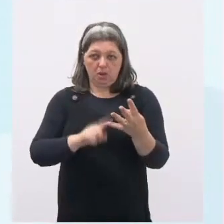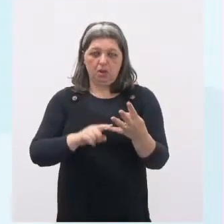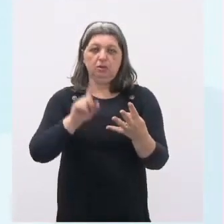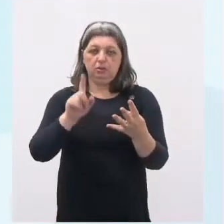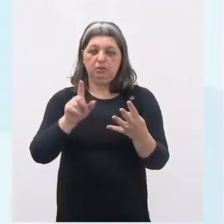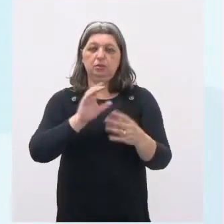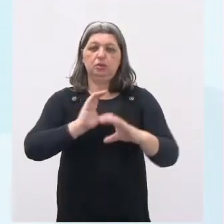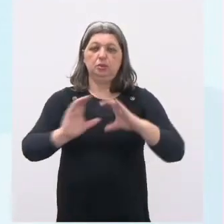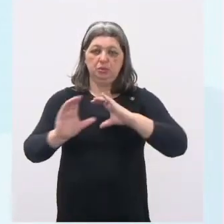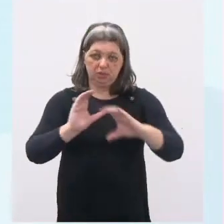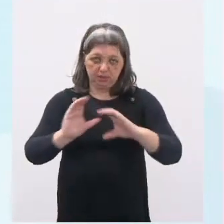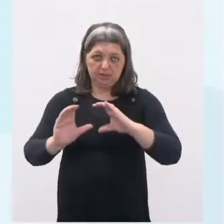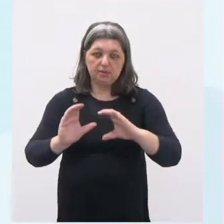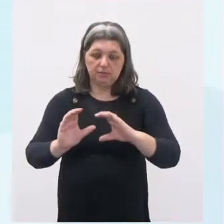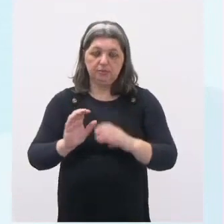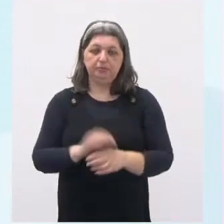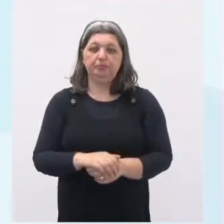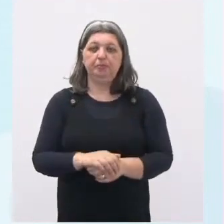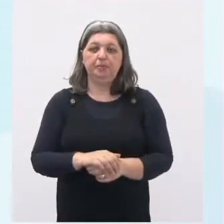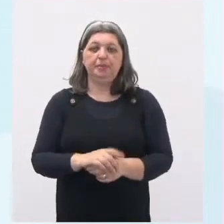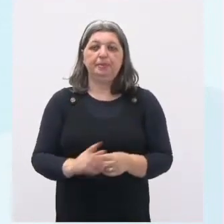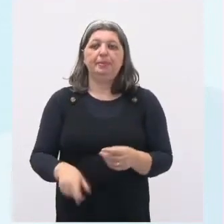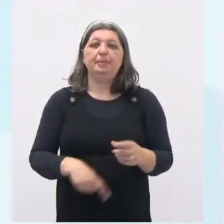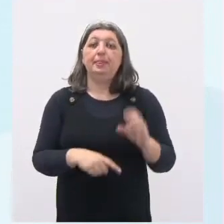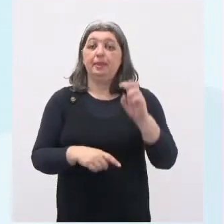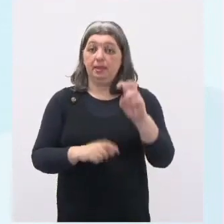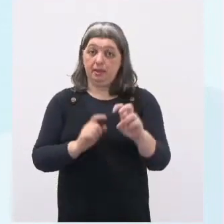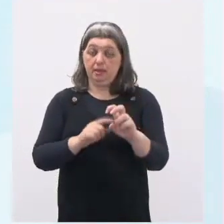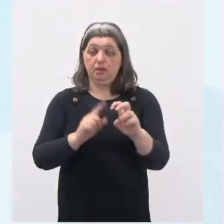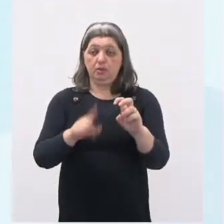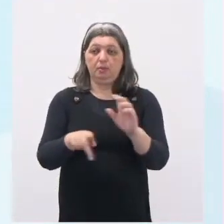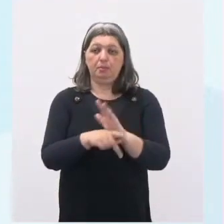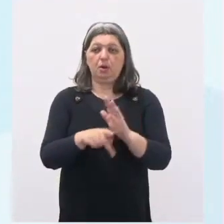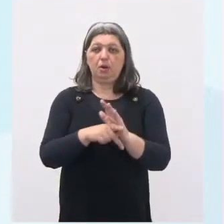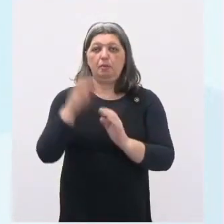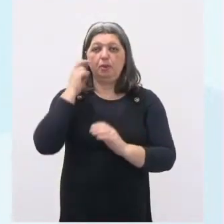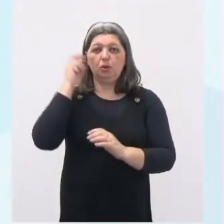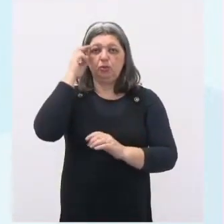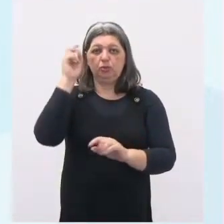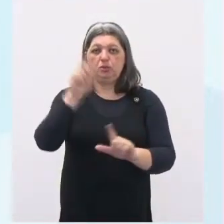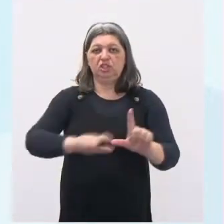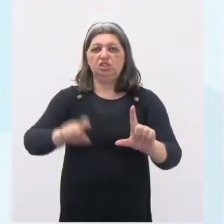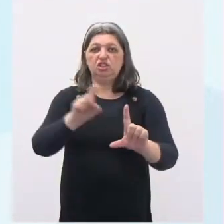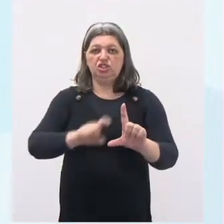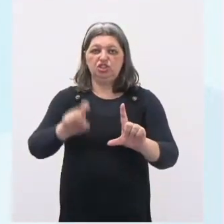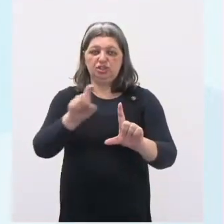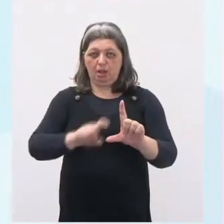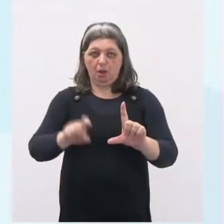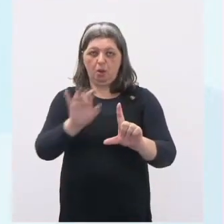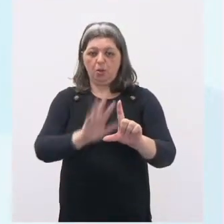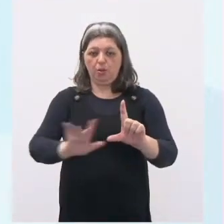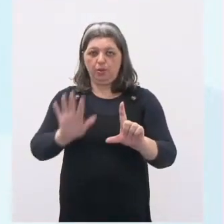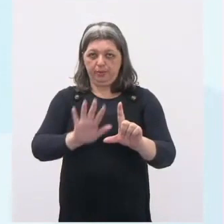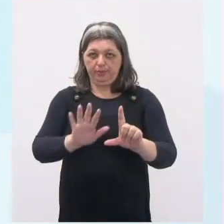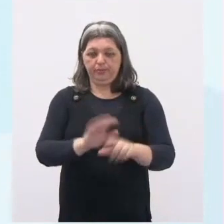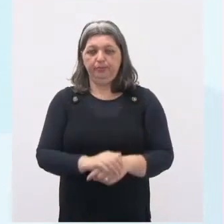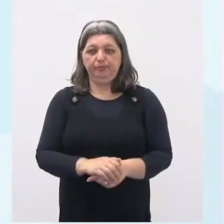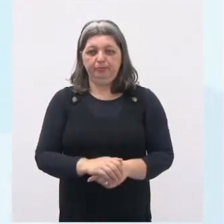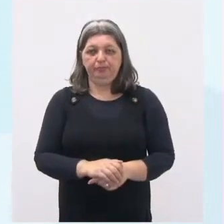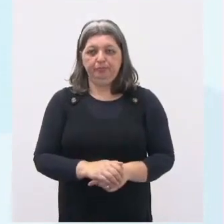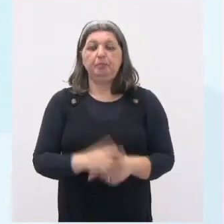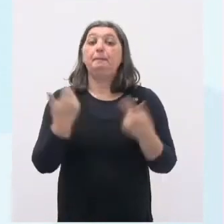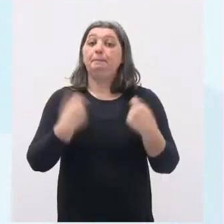nós podemos dizer que é a comunicação. E a cultura digital. Né? Isso é um grande arcabouço também que vai